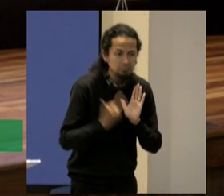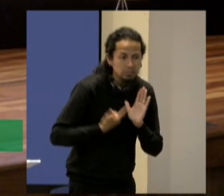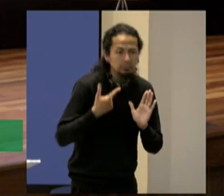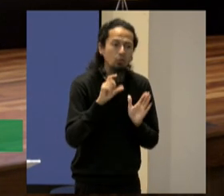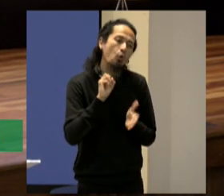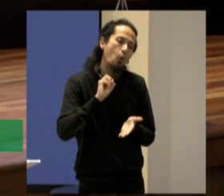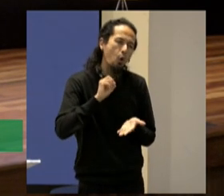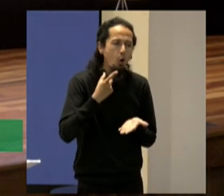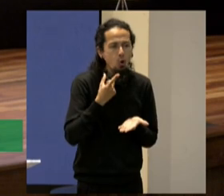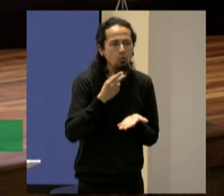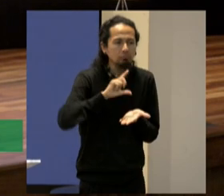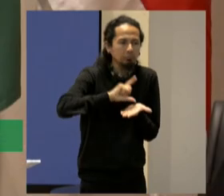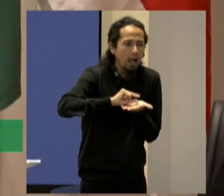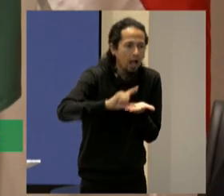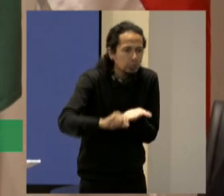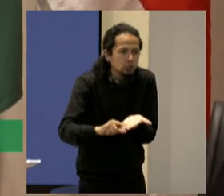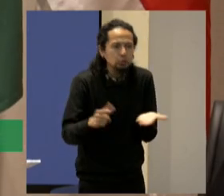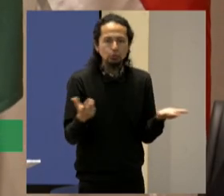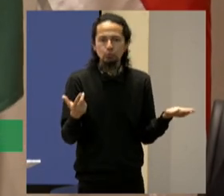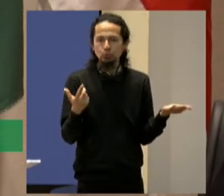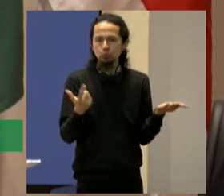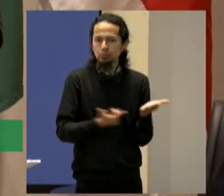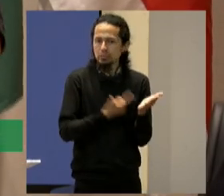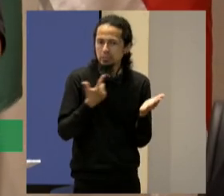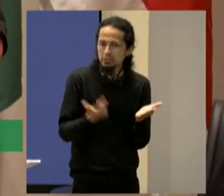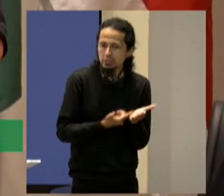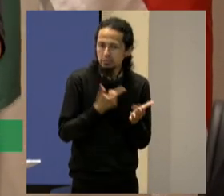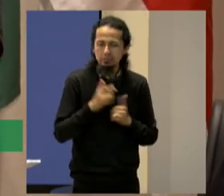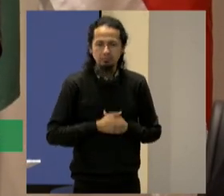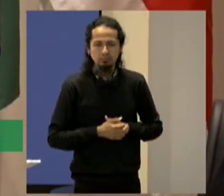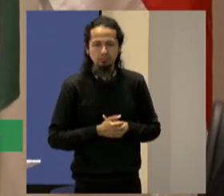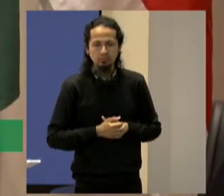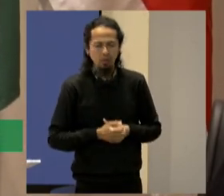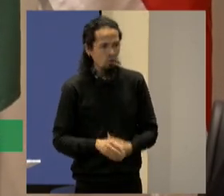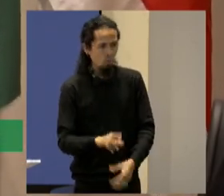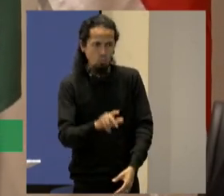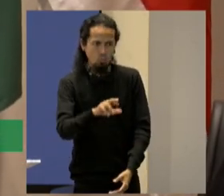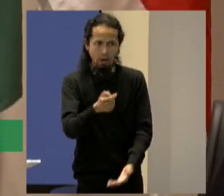práticas. O grupo não é, a gente não obriga ninguém a fazer parte do